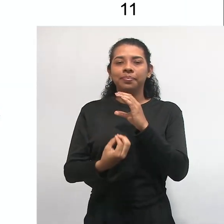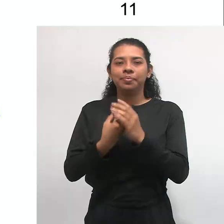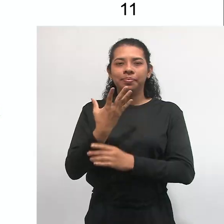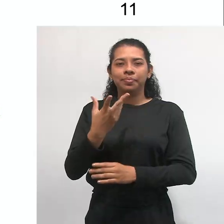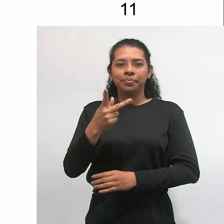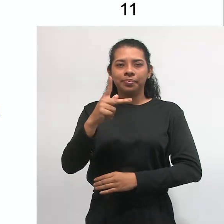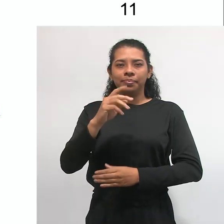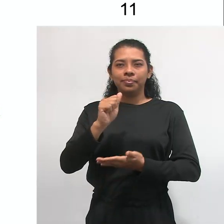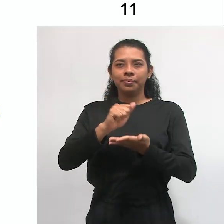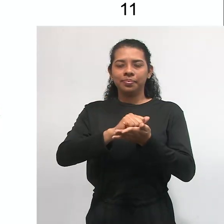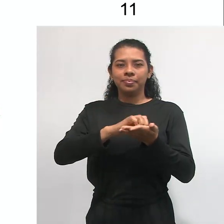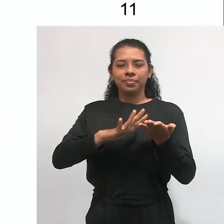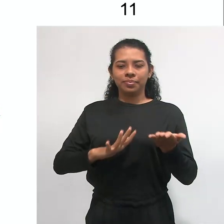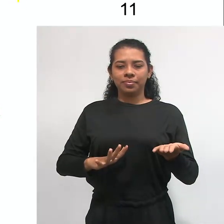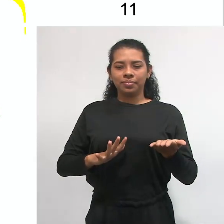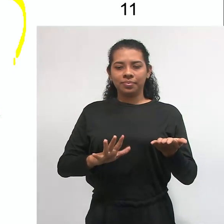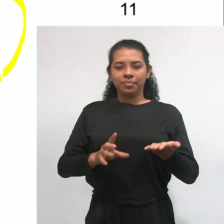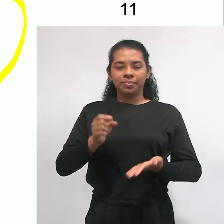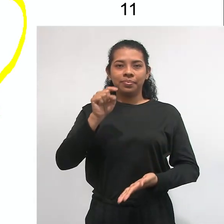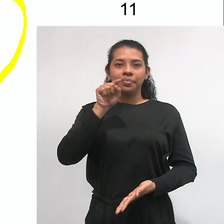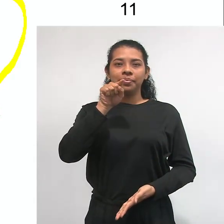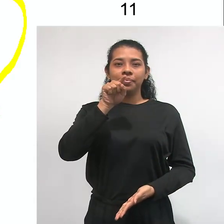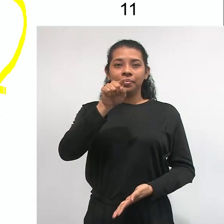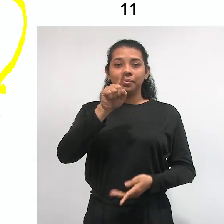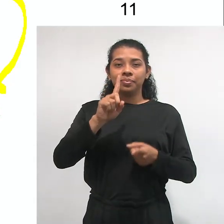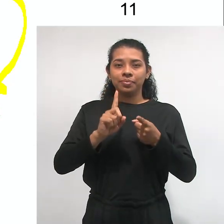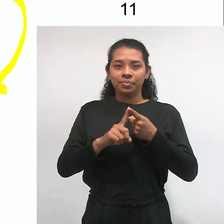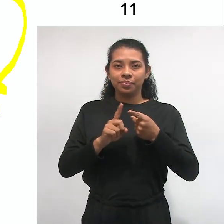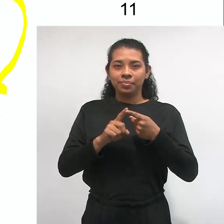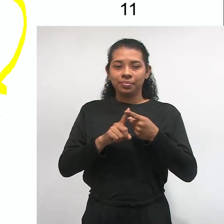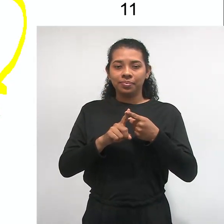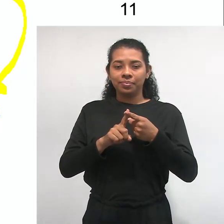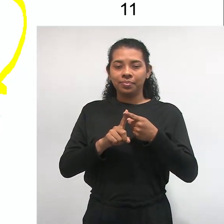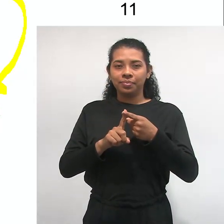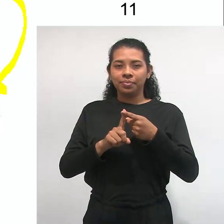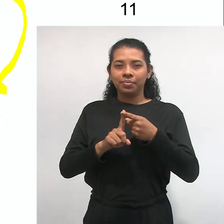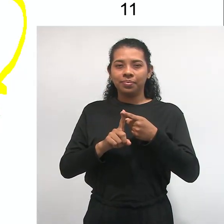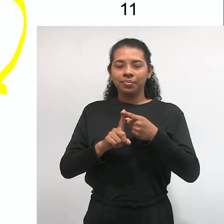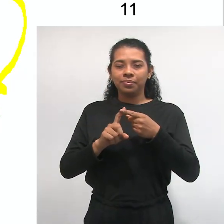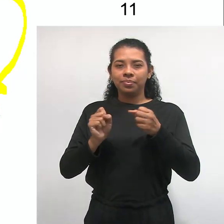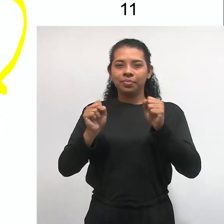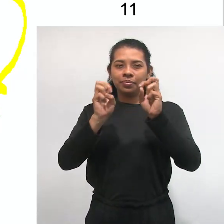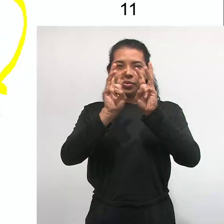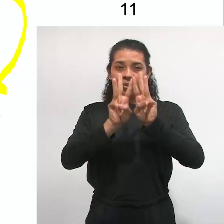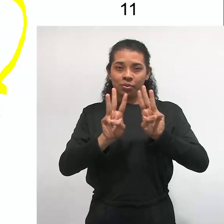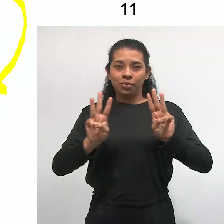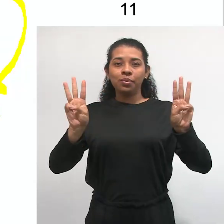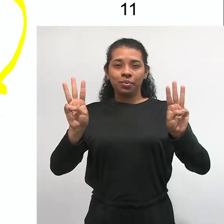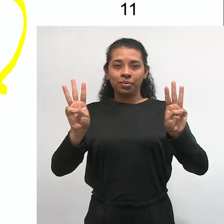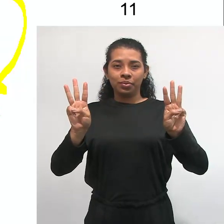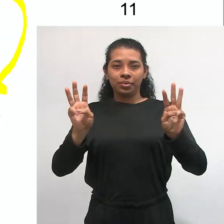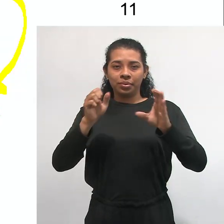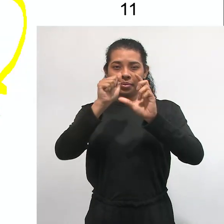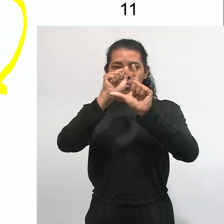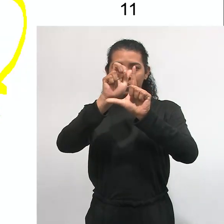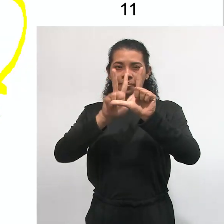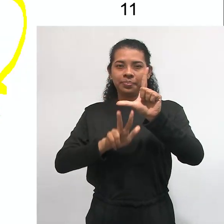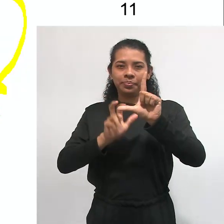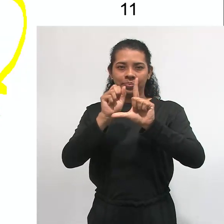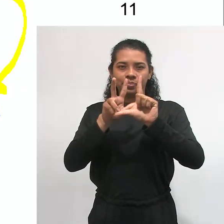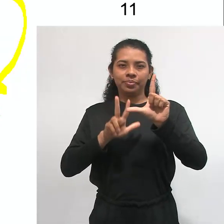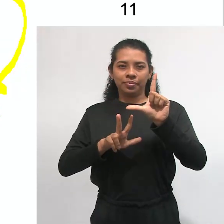realmente desenvolveu essa atividade. Você vai ter também acesso a um link no ambiente virtual que vai te